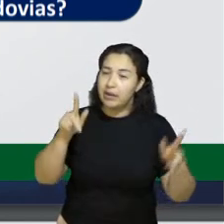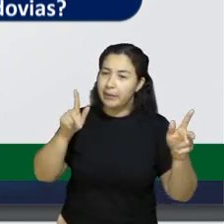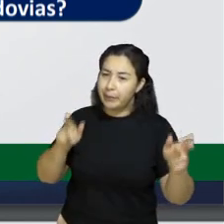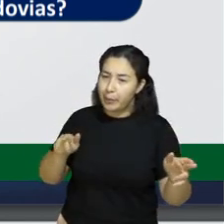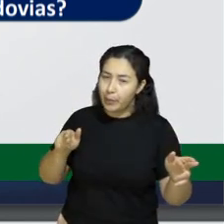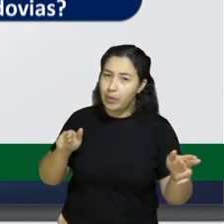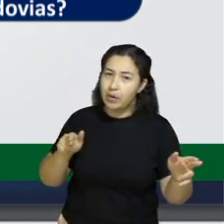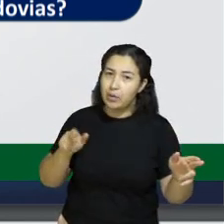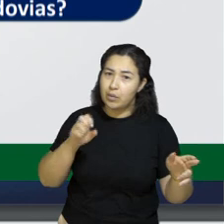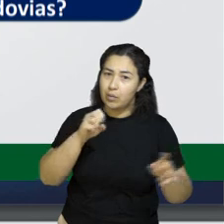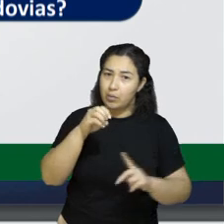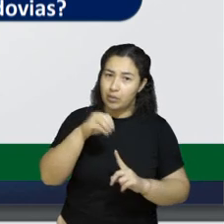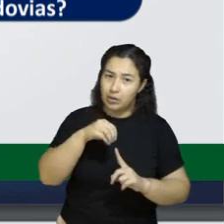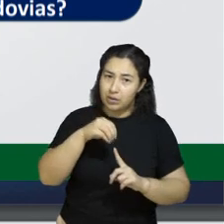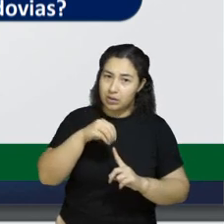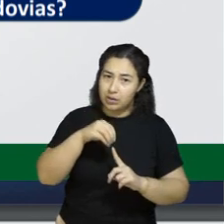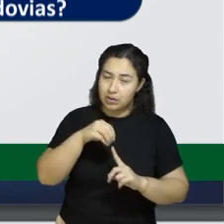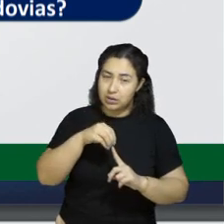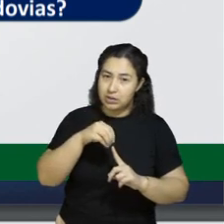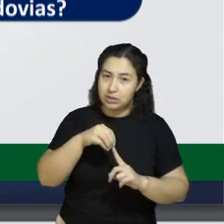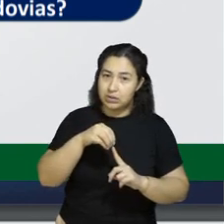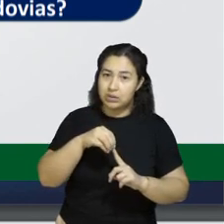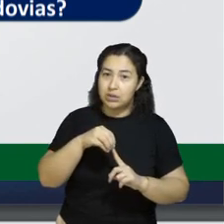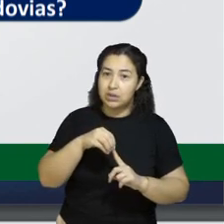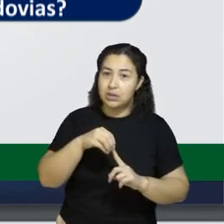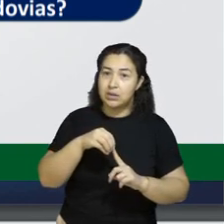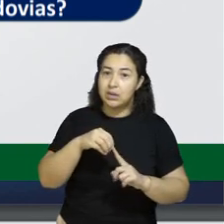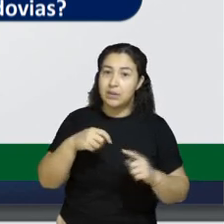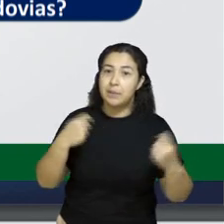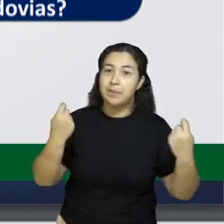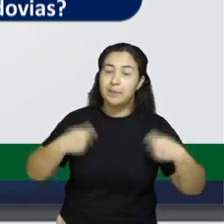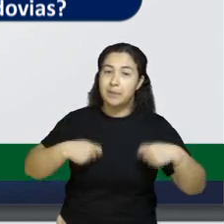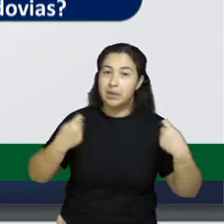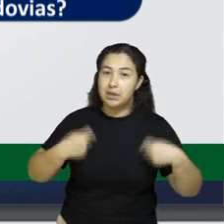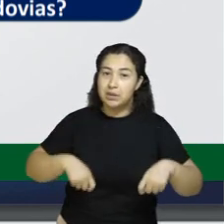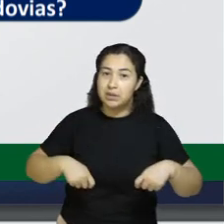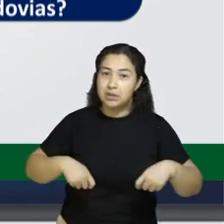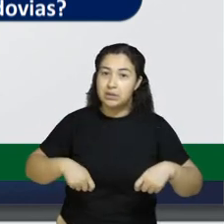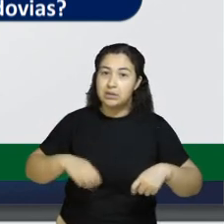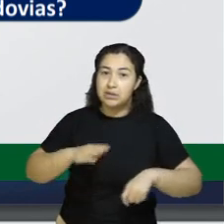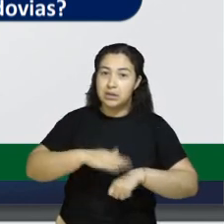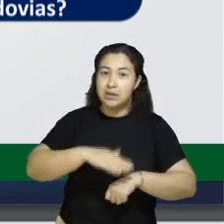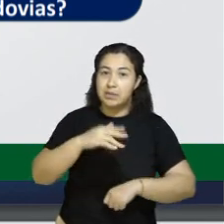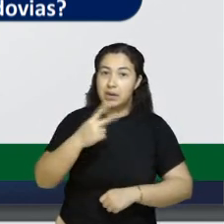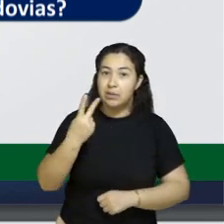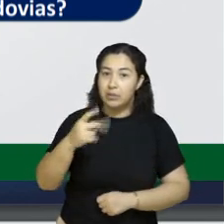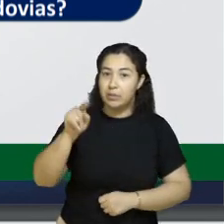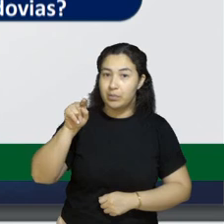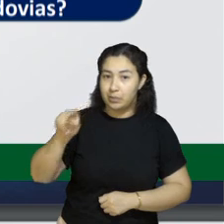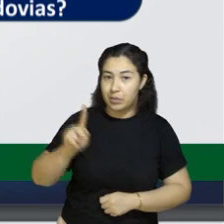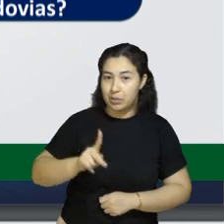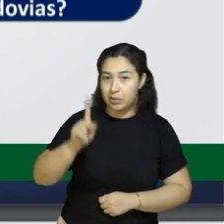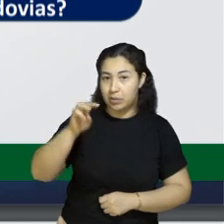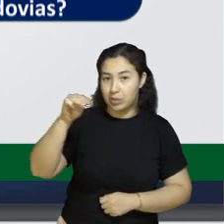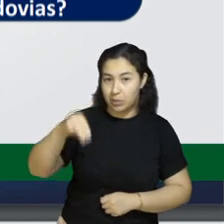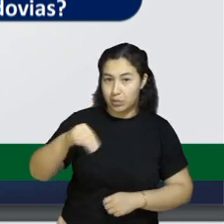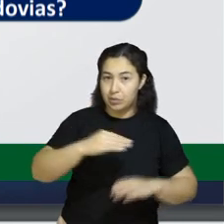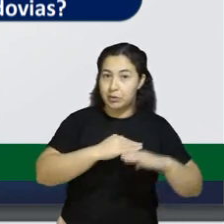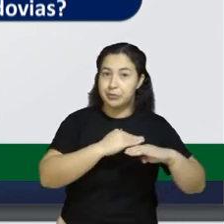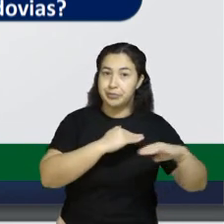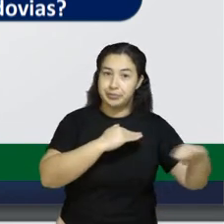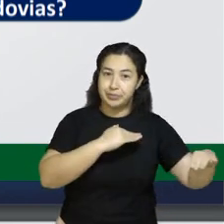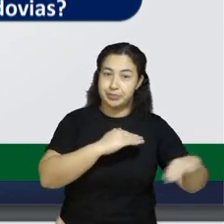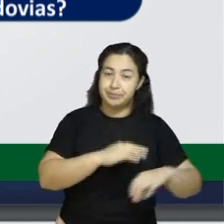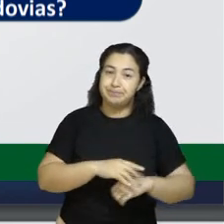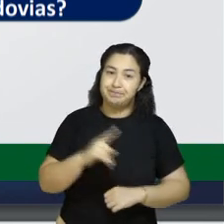pavimentada proporcional ao seu território, nós deveríamos ter mais 2 mil quilômetros pavimentados. Essa é a